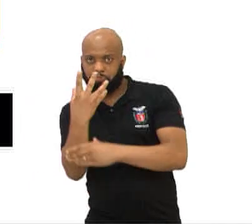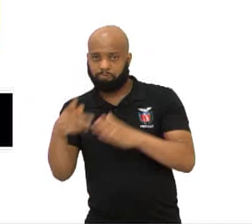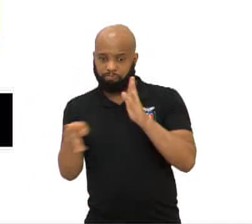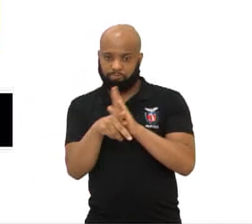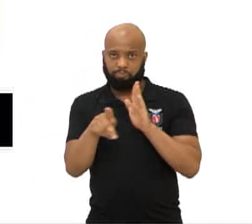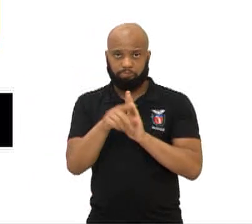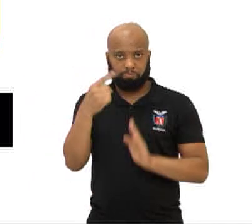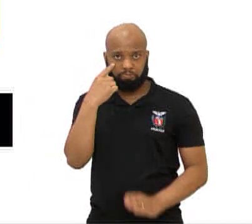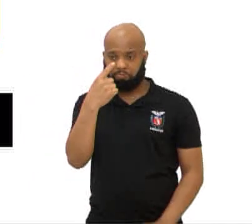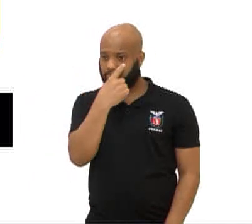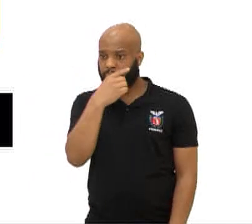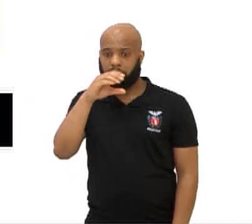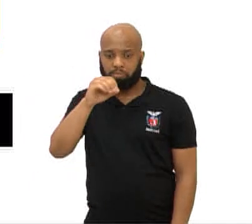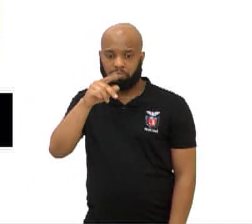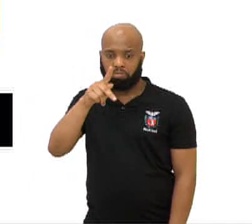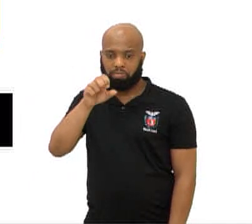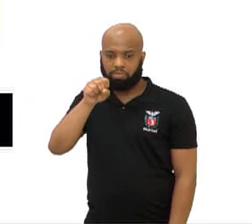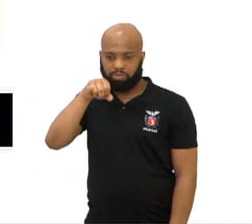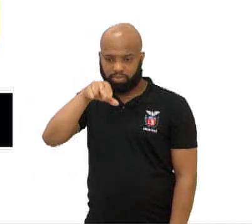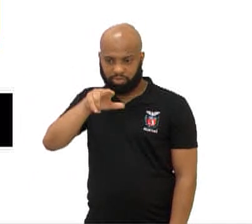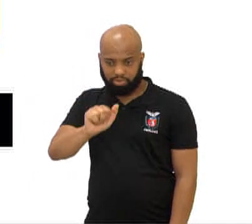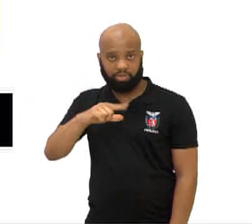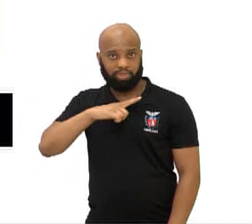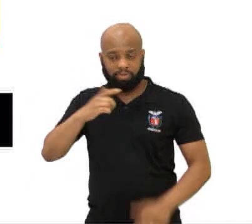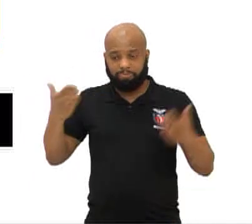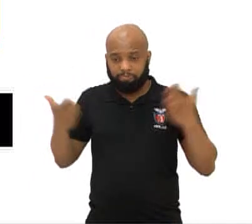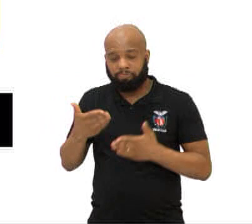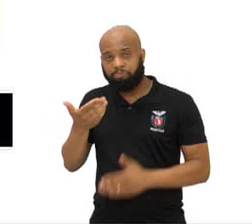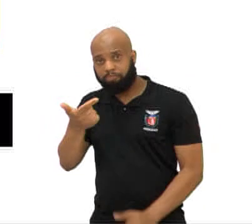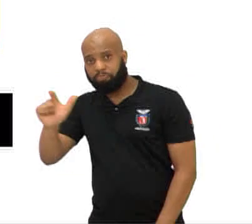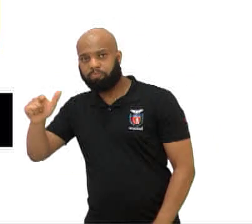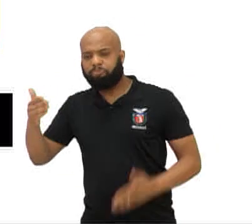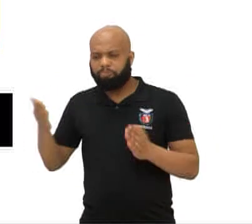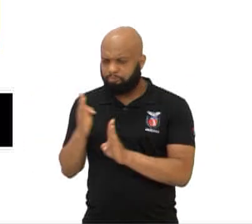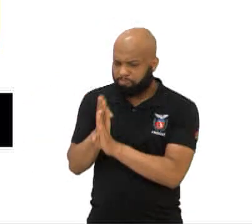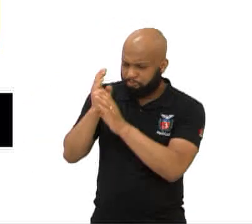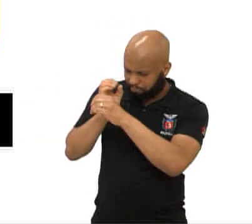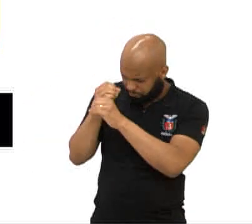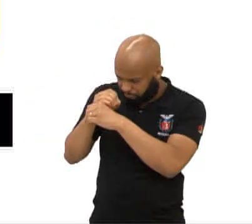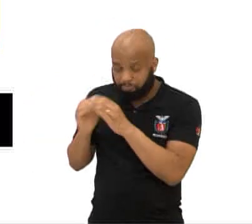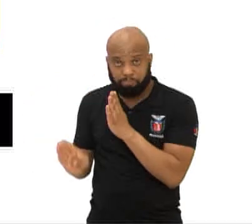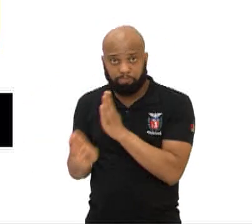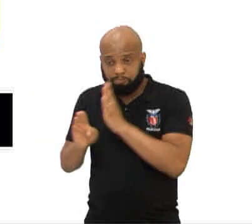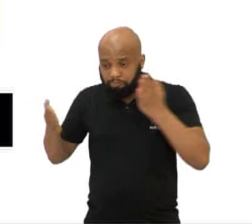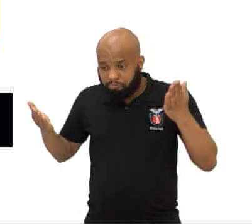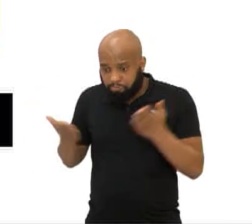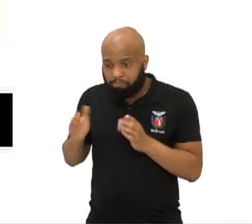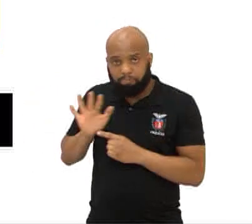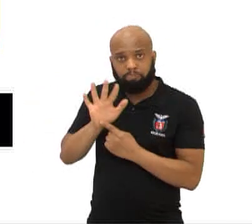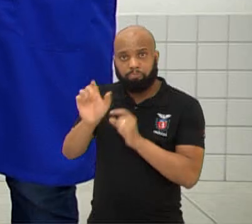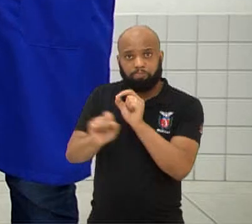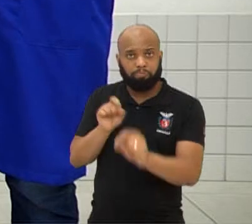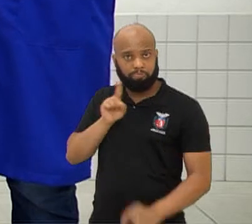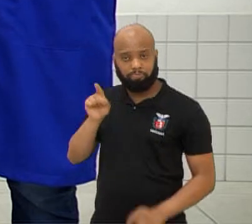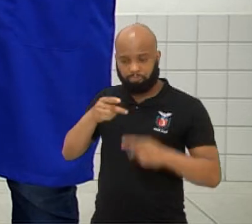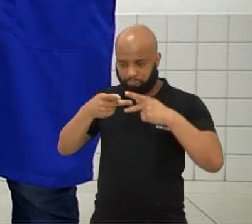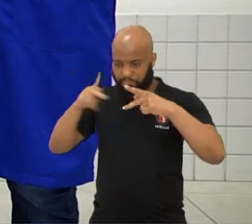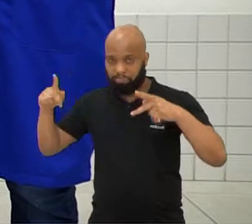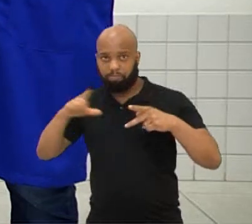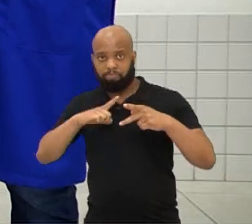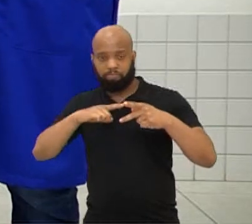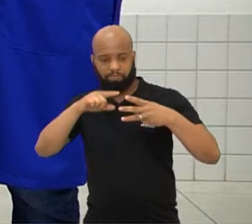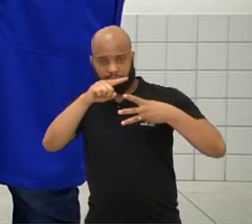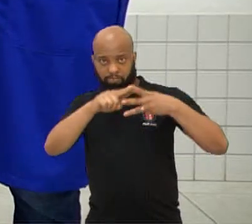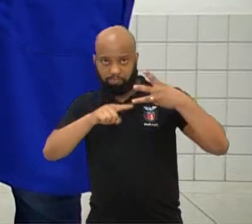olhos, a sensibilidade à luz? Ela está aqui de novo. Descobertas recentes demonstram que essa opsina ela é produzida por 3